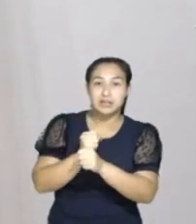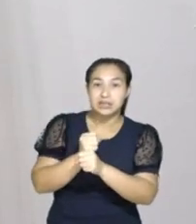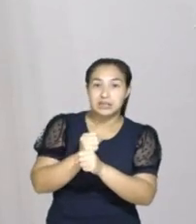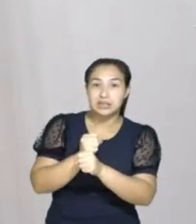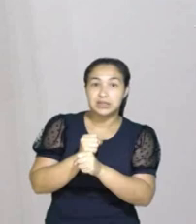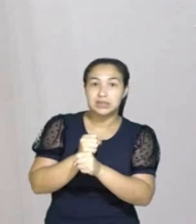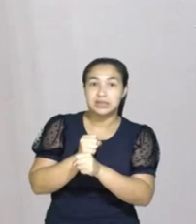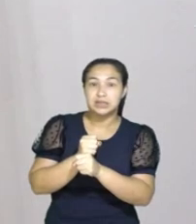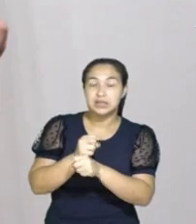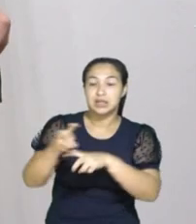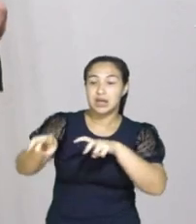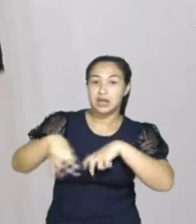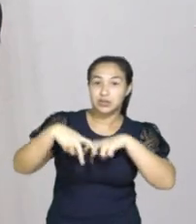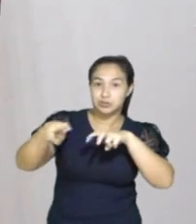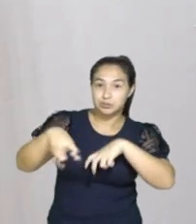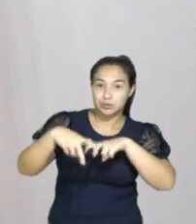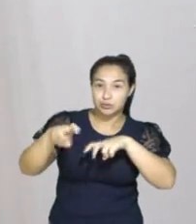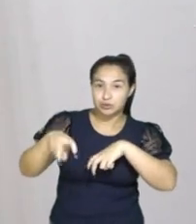administração